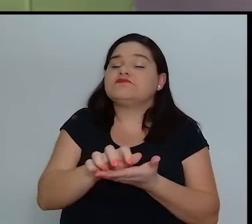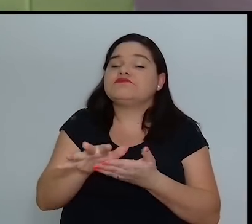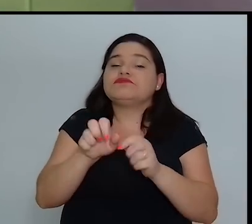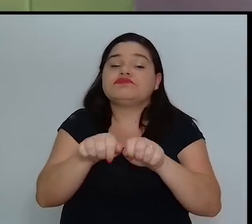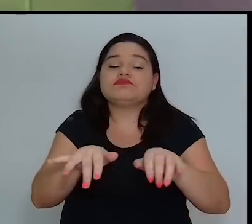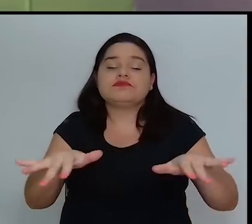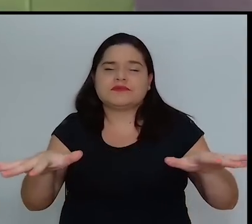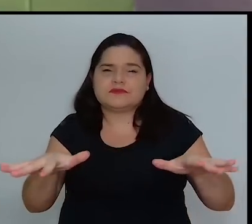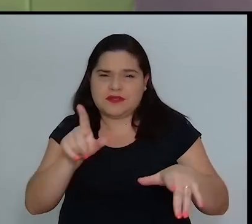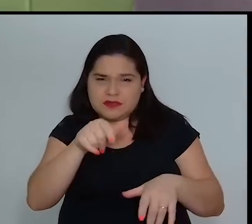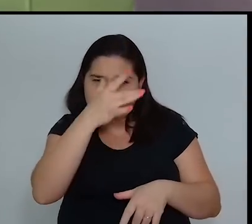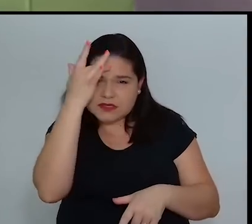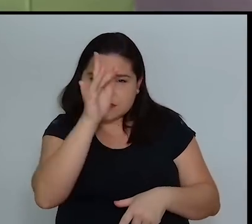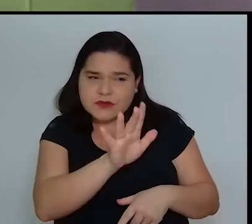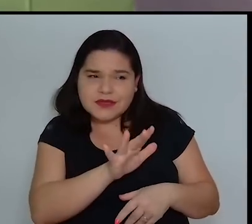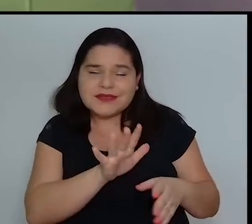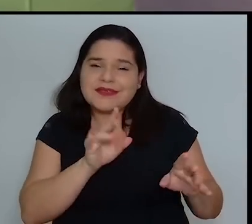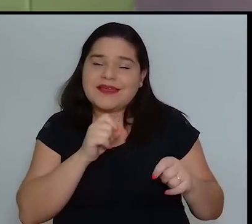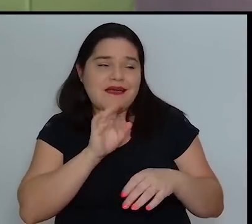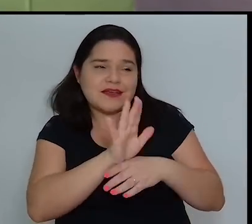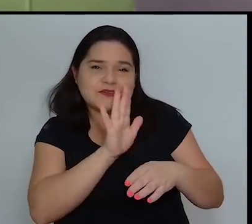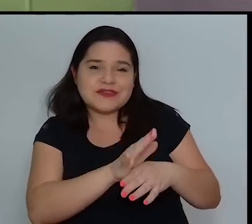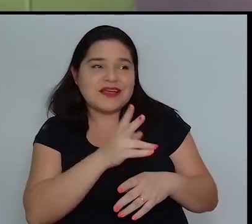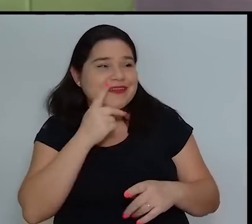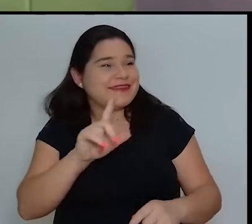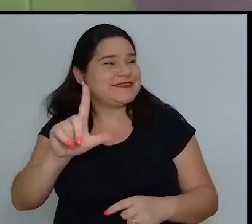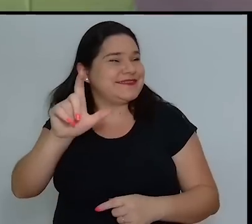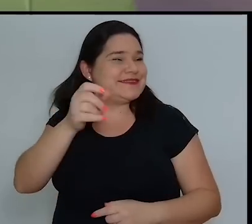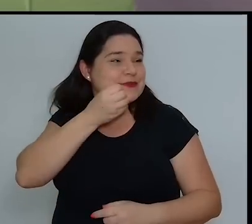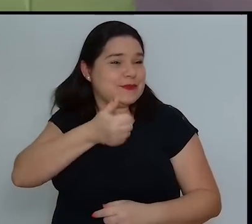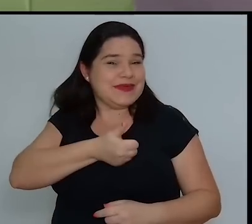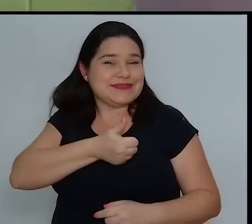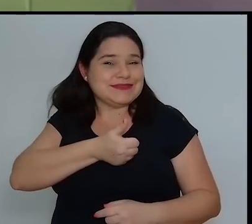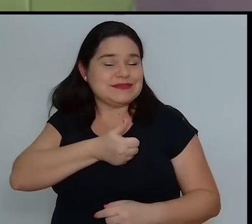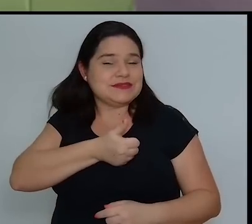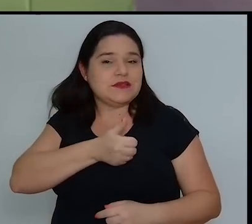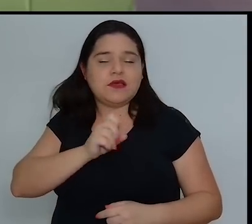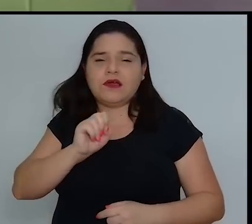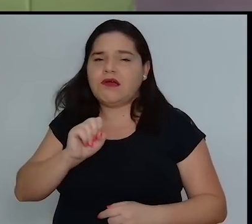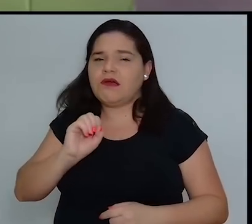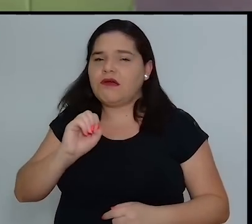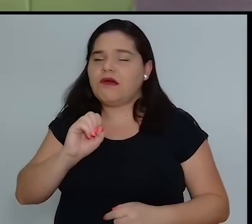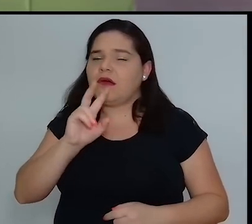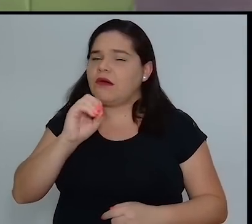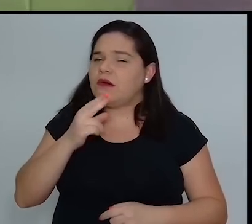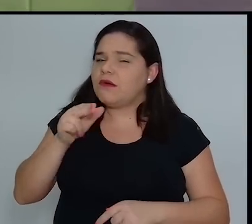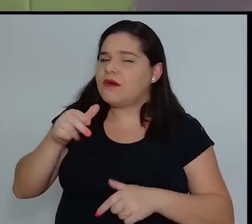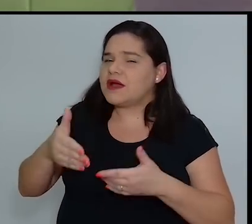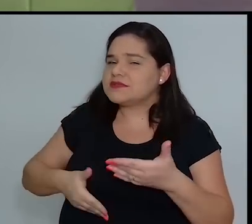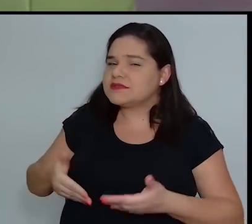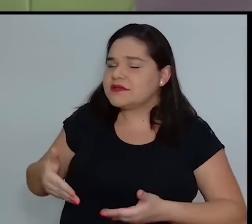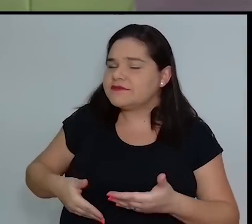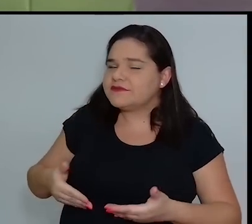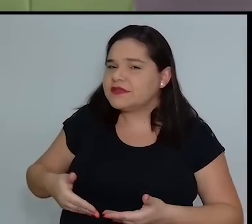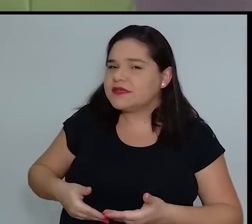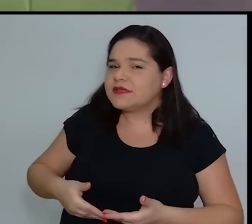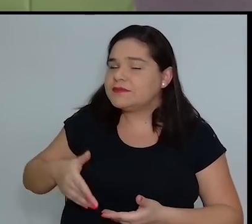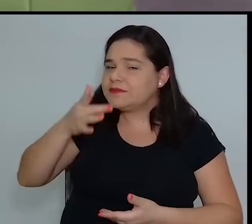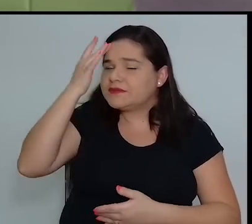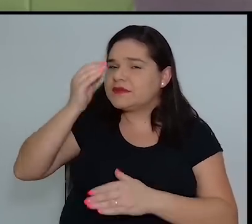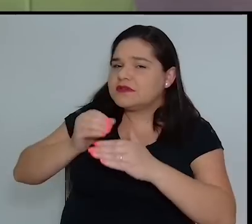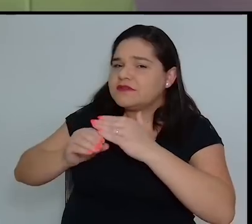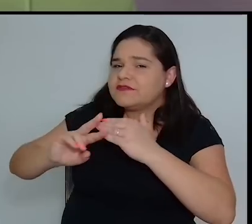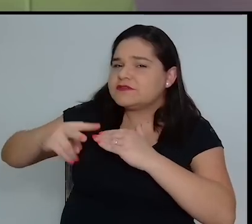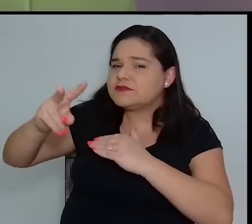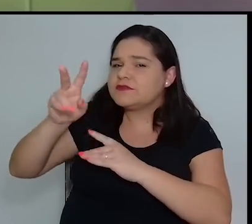serviço do filantropo que quer tirar uma selfie falando que está bem ou a serviço do investimento de